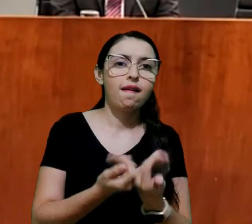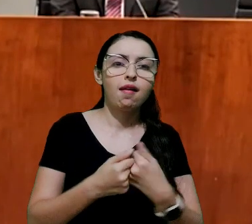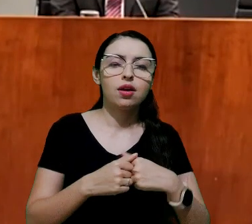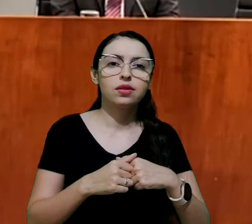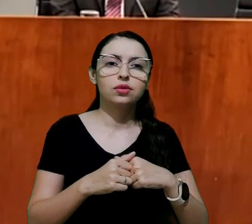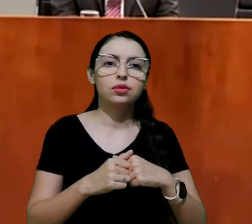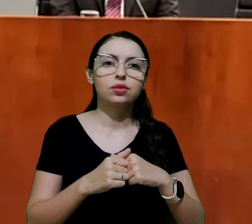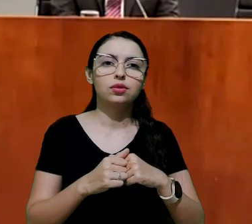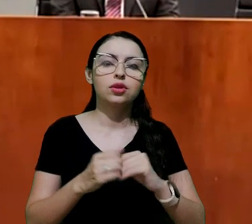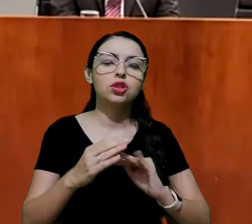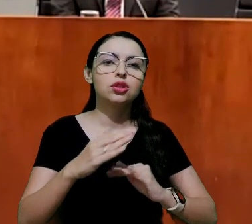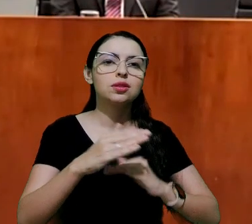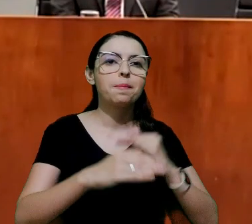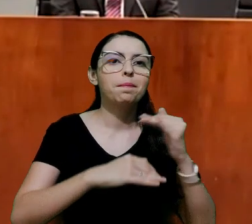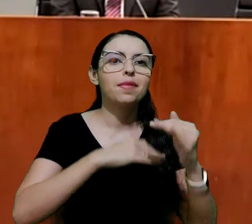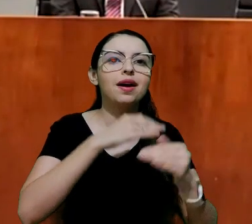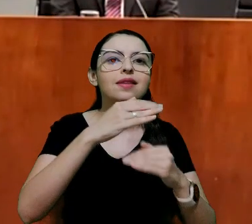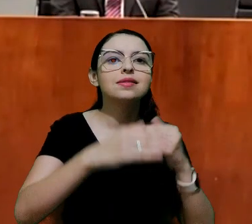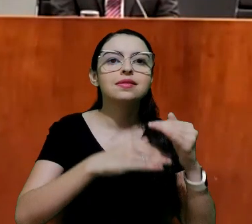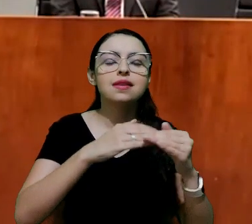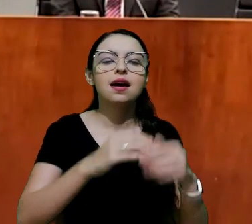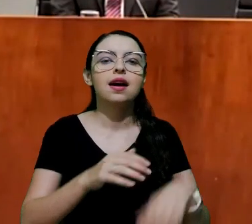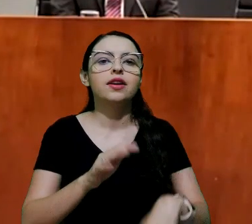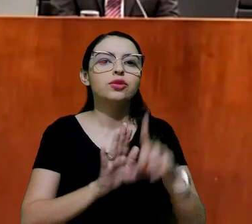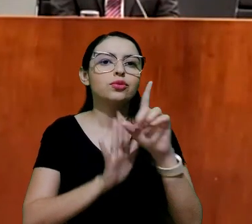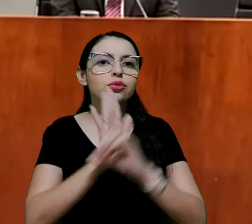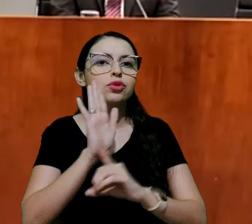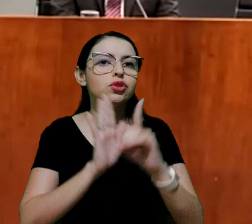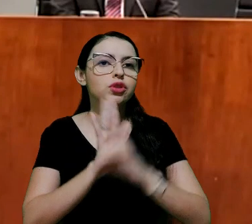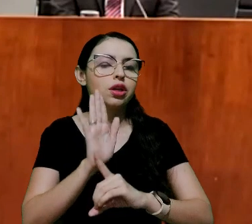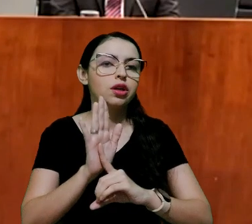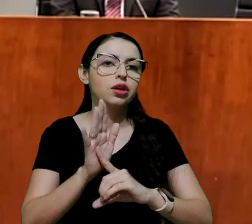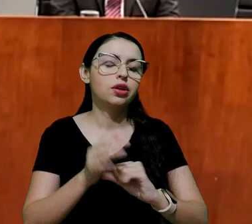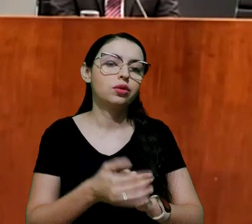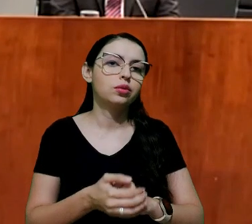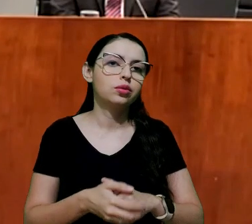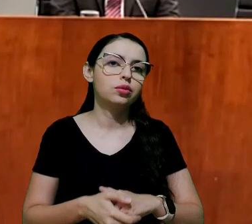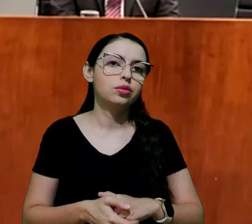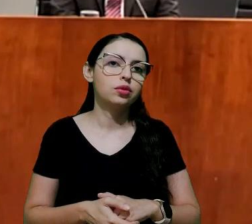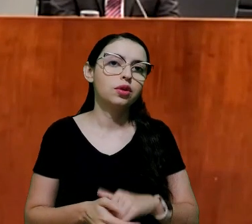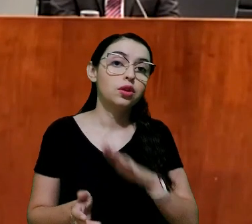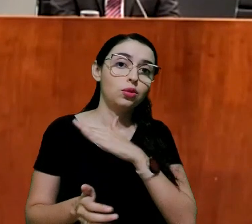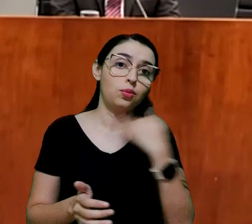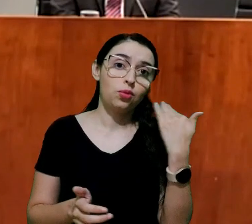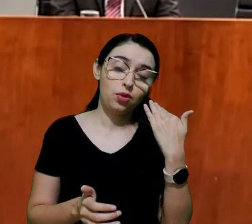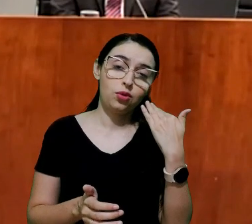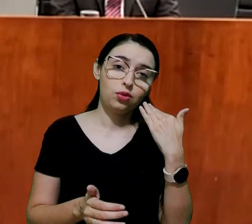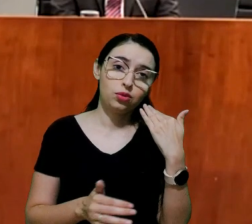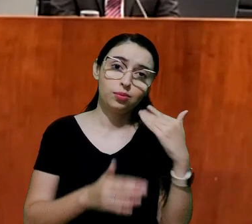da propriedade do falecido para seus herdeiros.